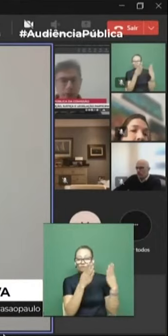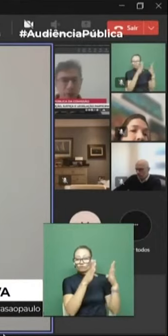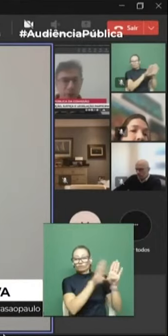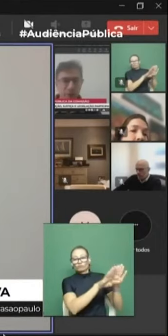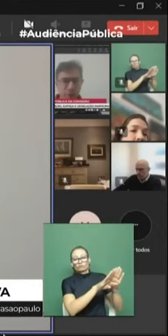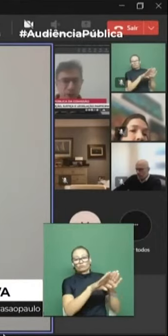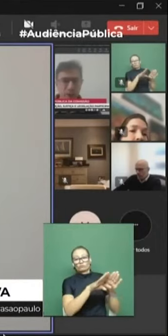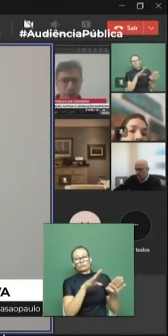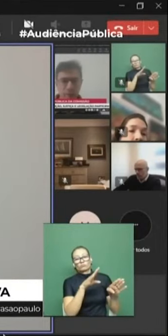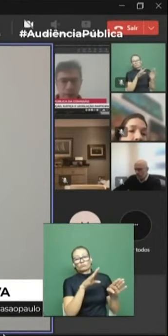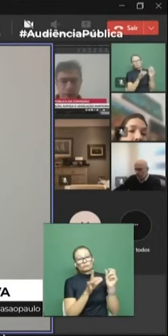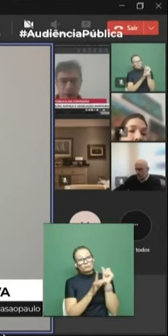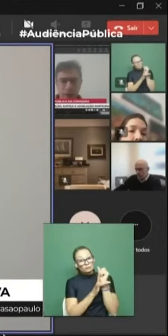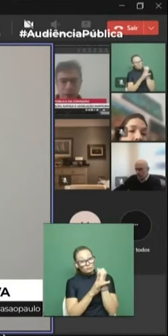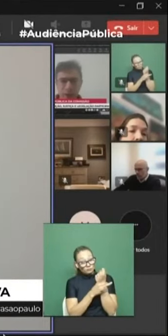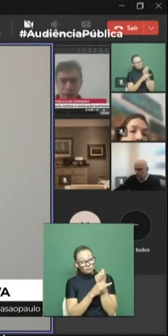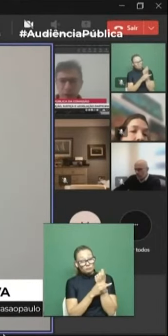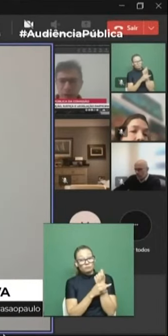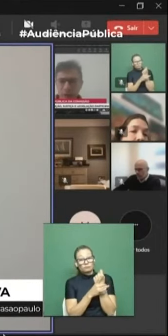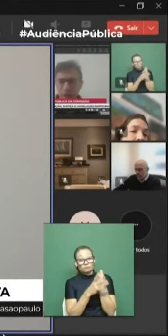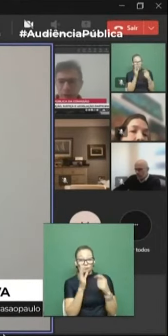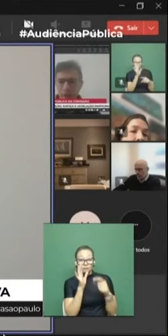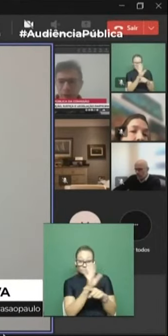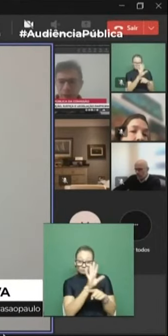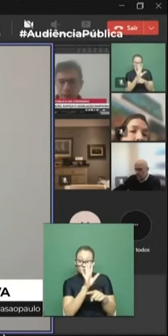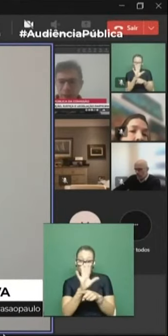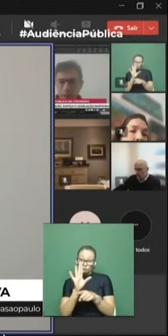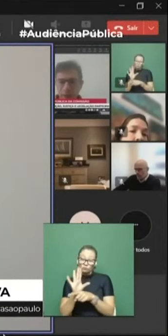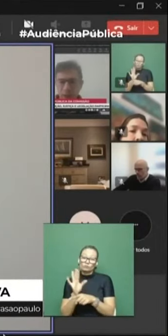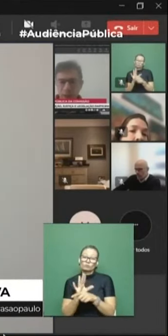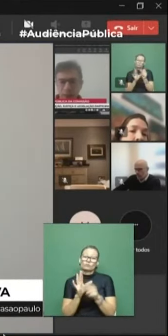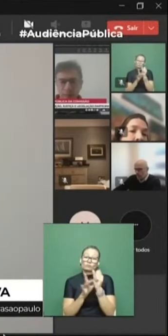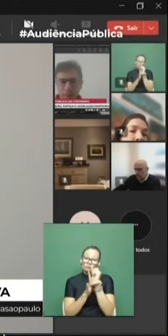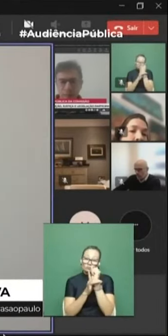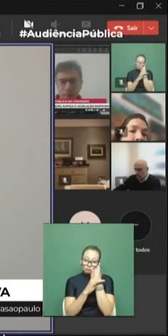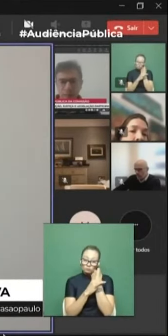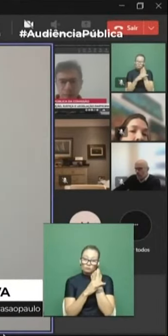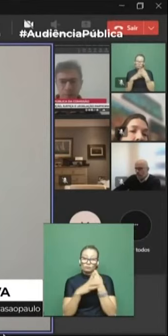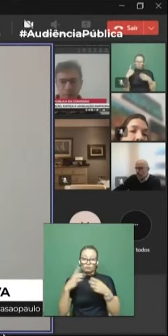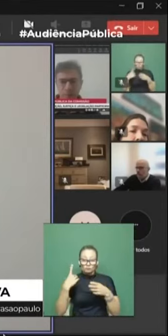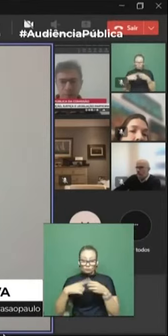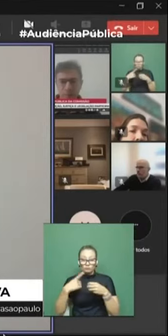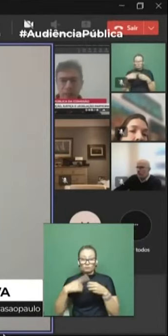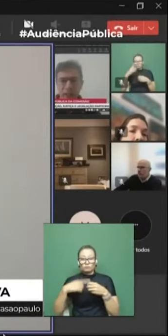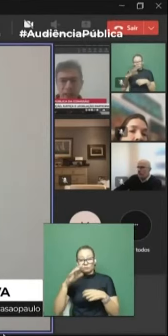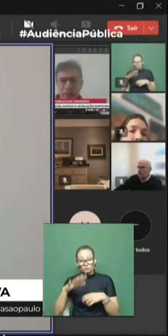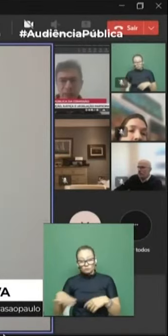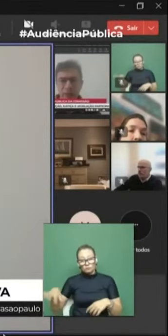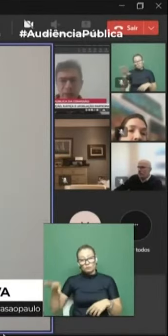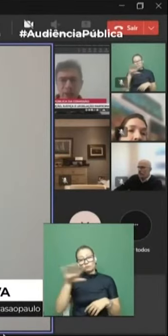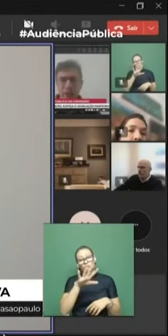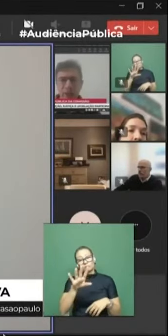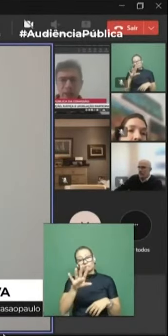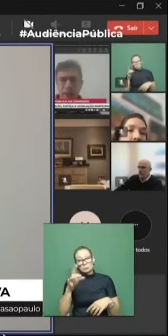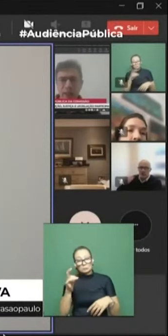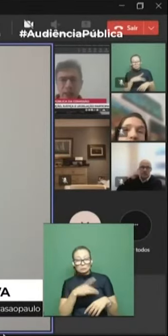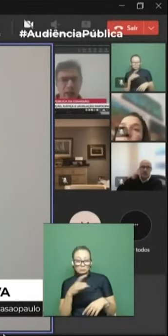isso provavelmente ajudaria com relação à segurança urbana, mas, por outro lado, a gente tem receio de que